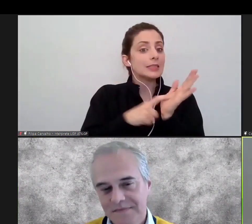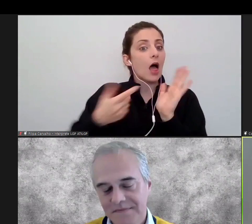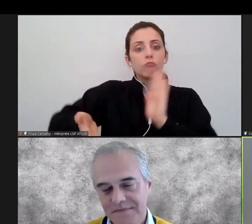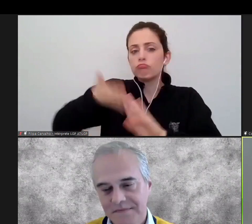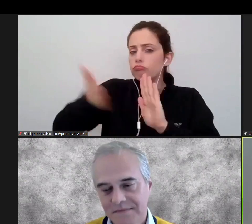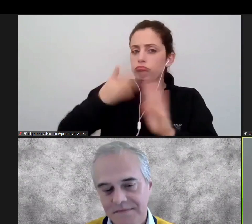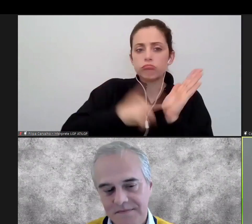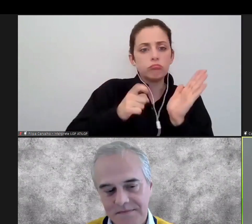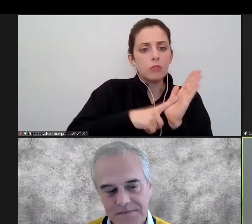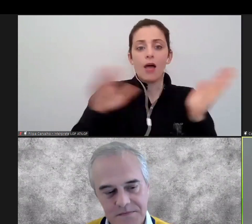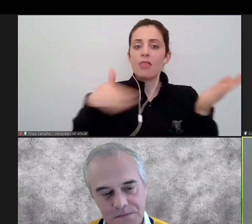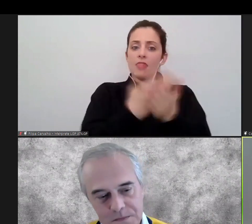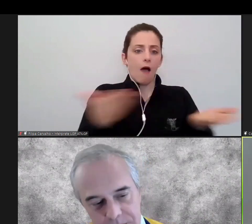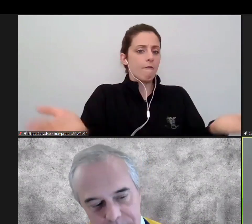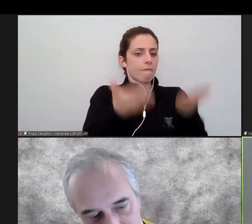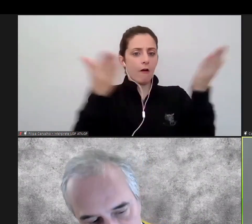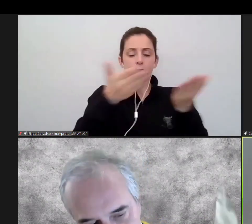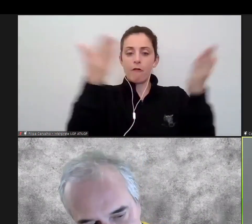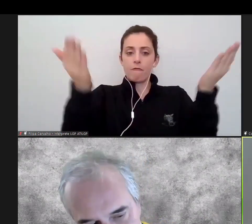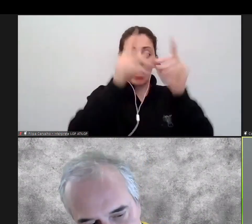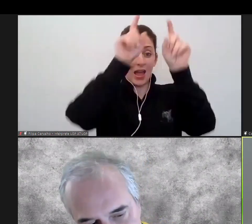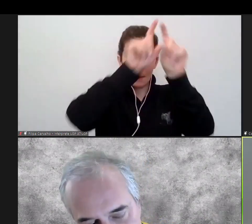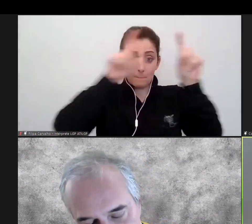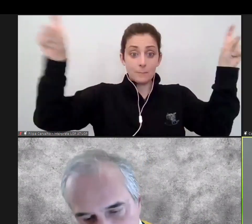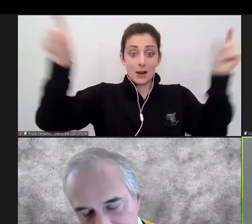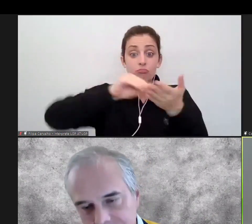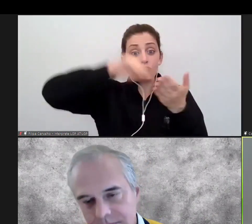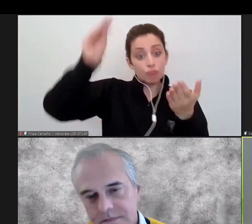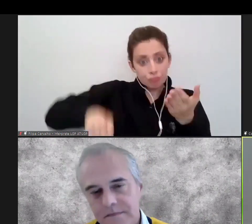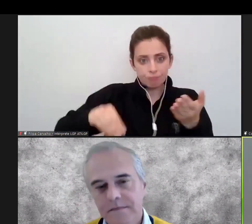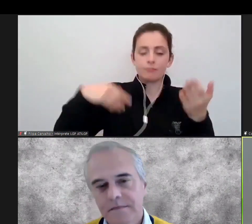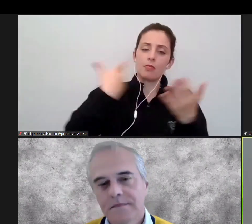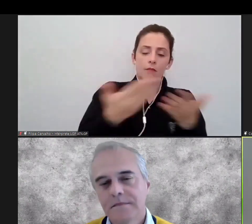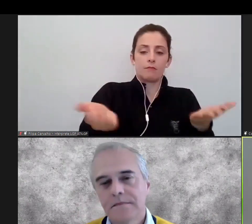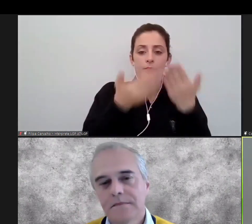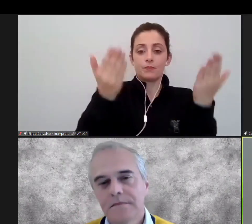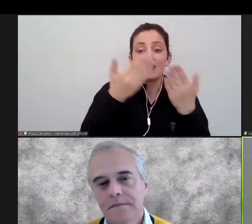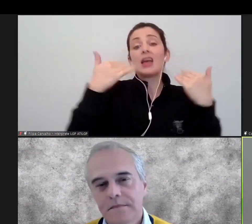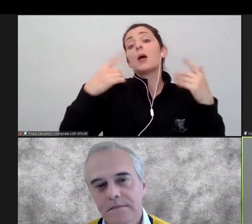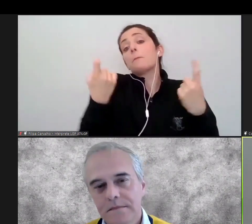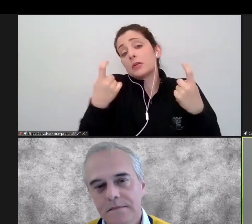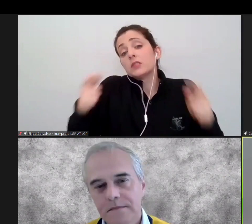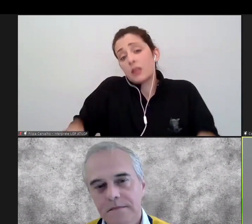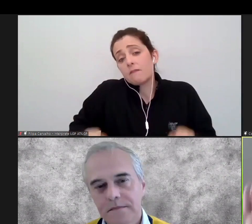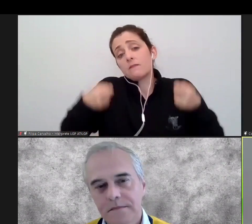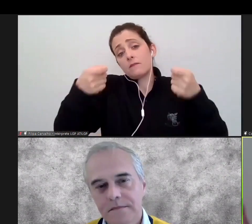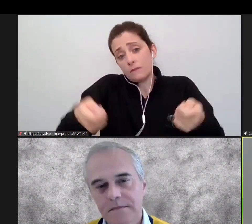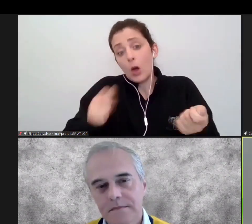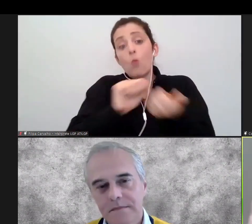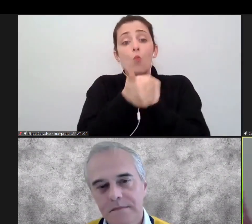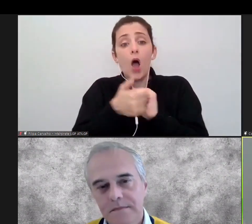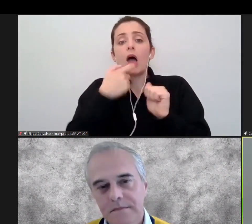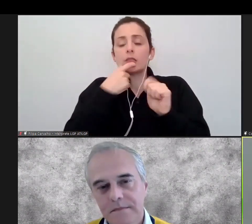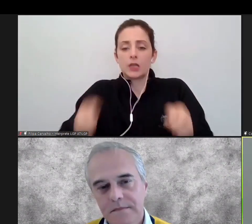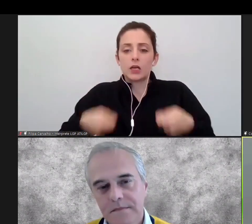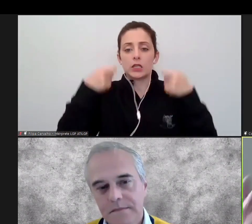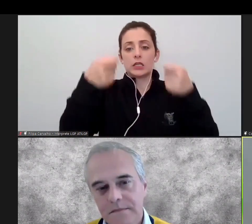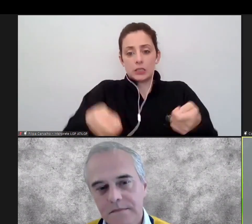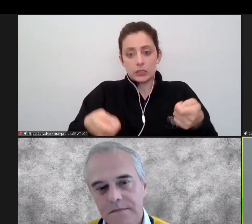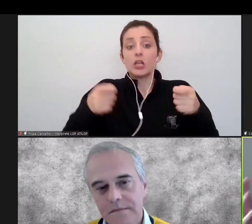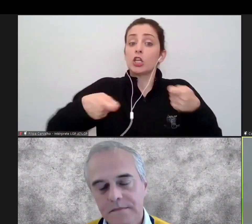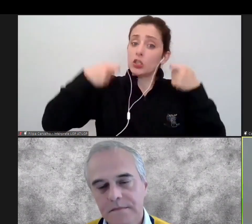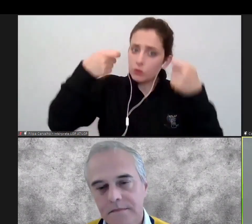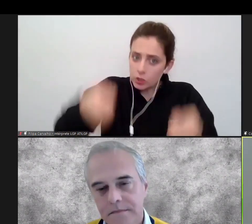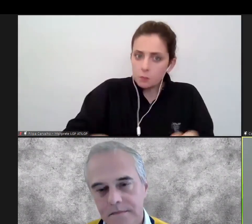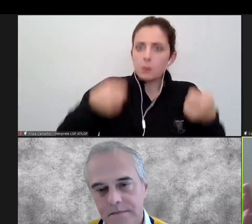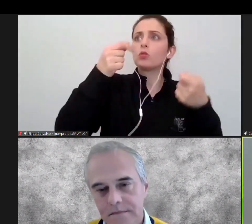criar incentivos, porque a verdade é que para fazermos muitas destas mudanças é preciso investimento. Não é? E investimento não só financeiro, mas investimento de